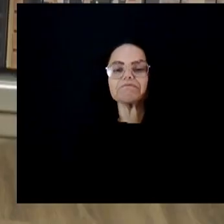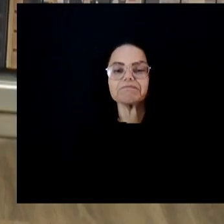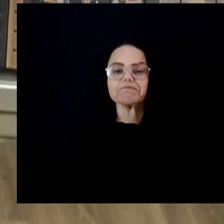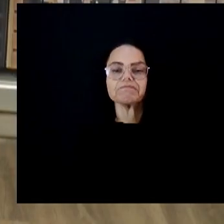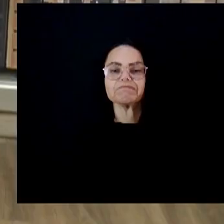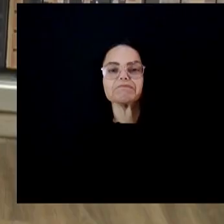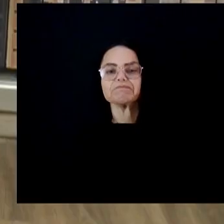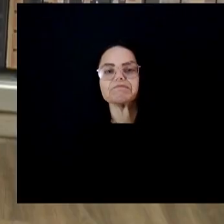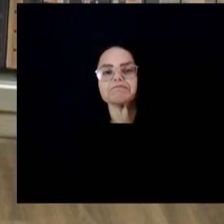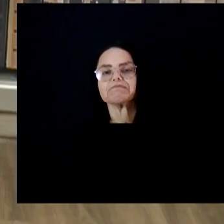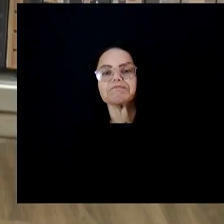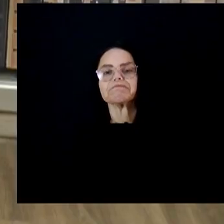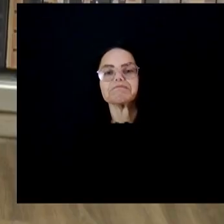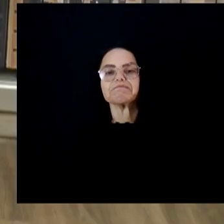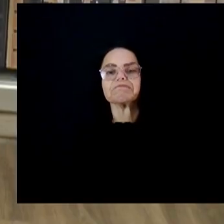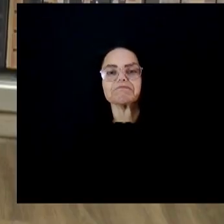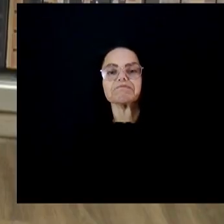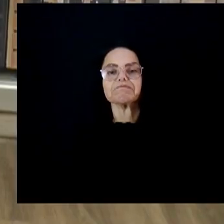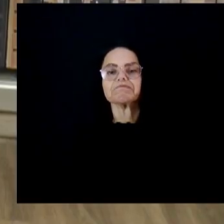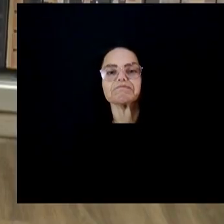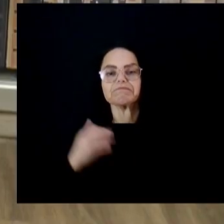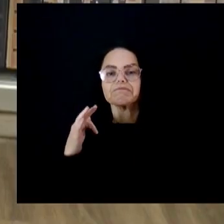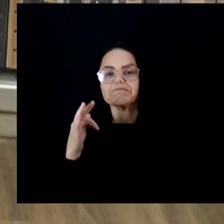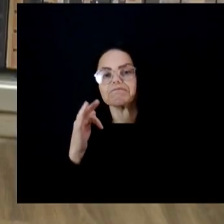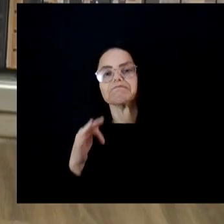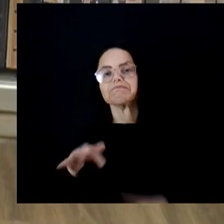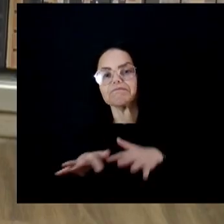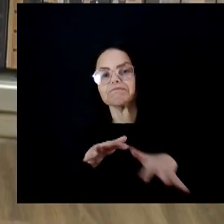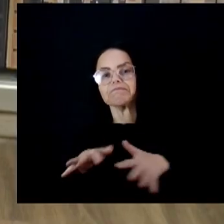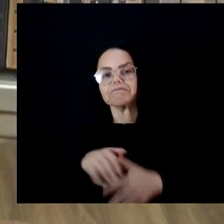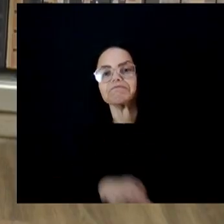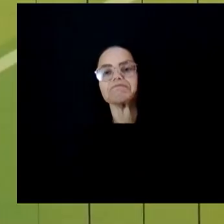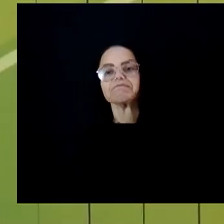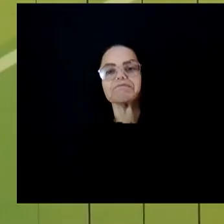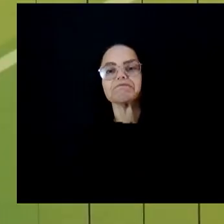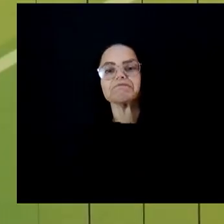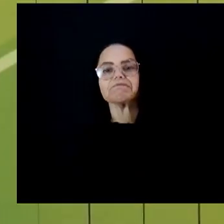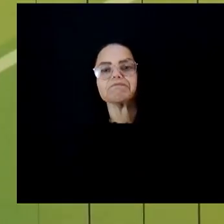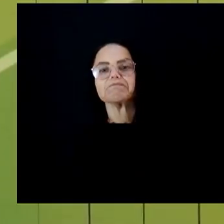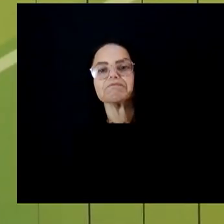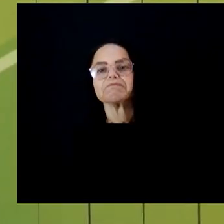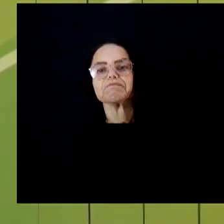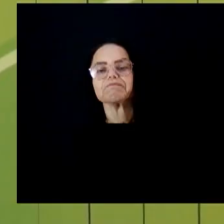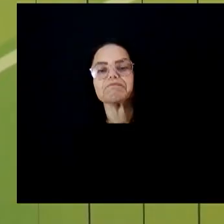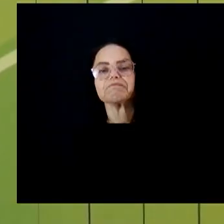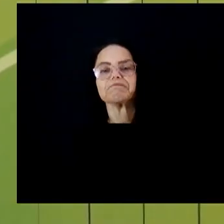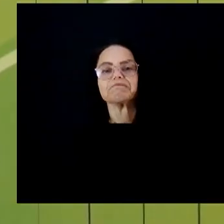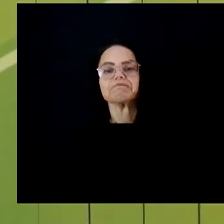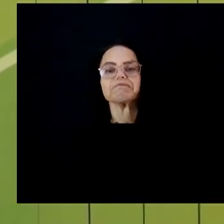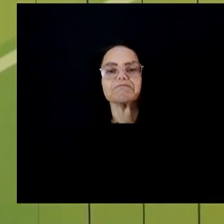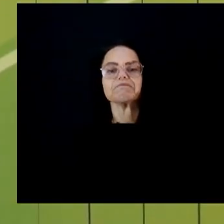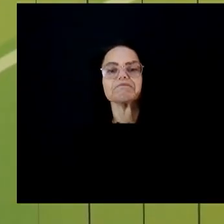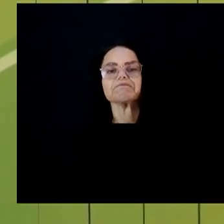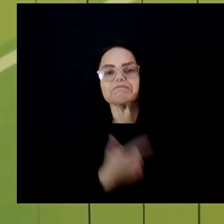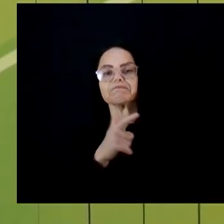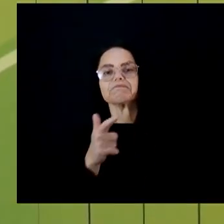de previsão de tremores. E como não tem como prevenir,